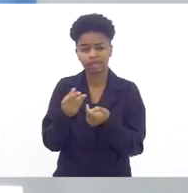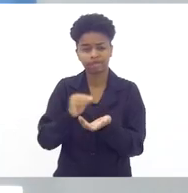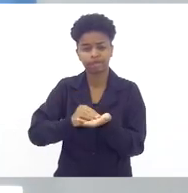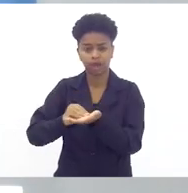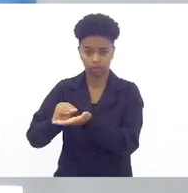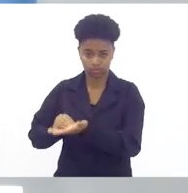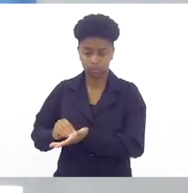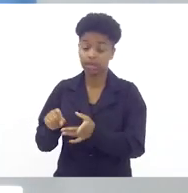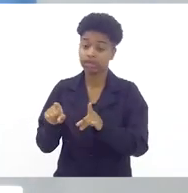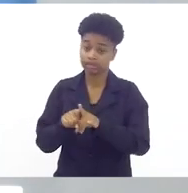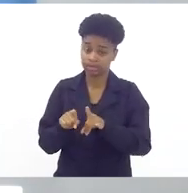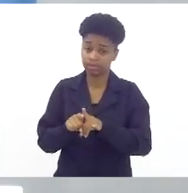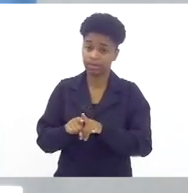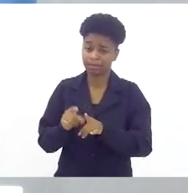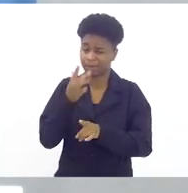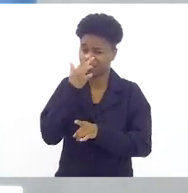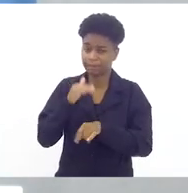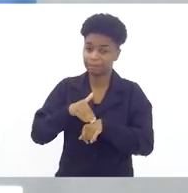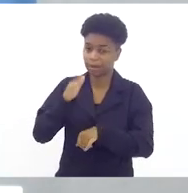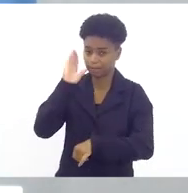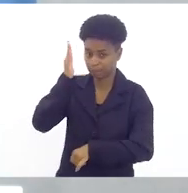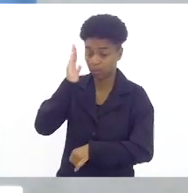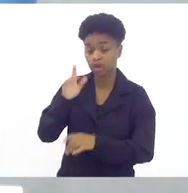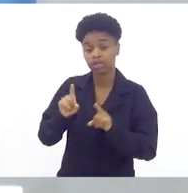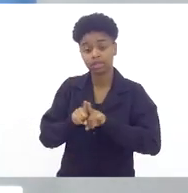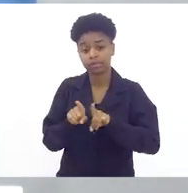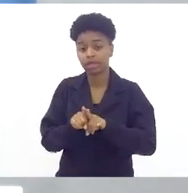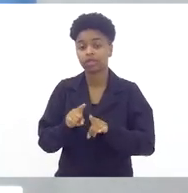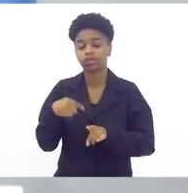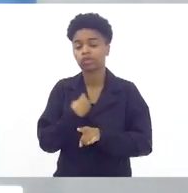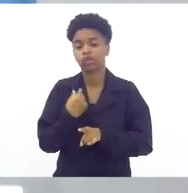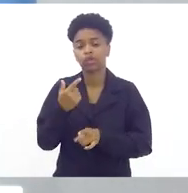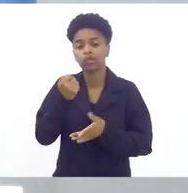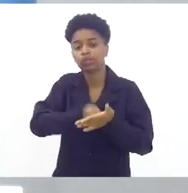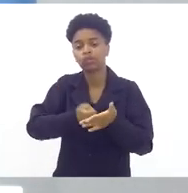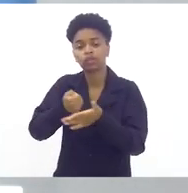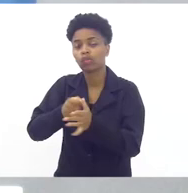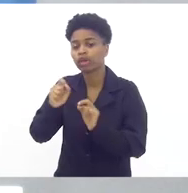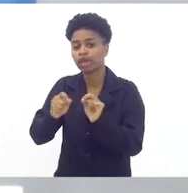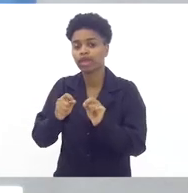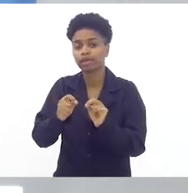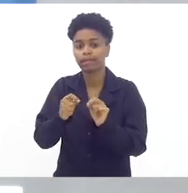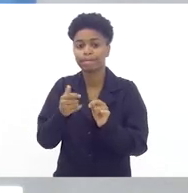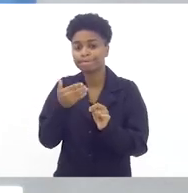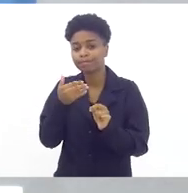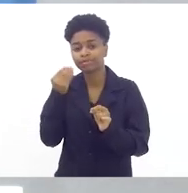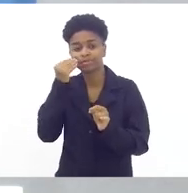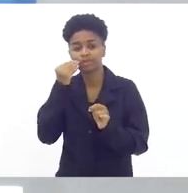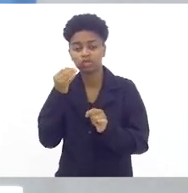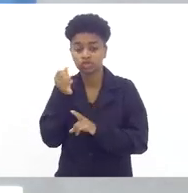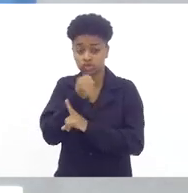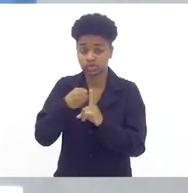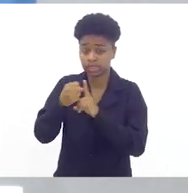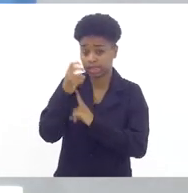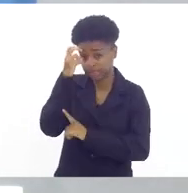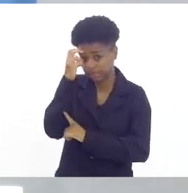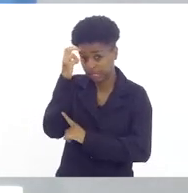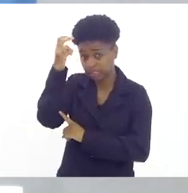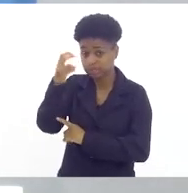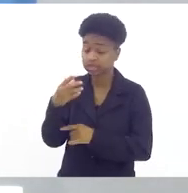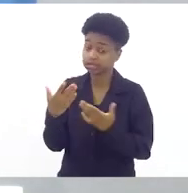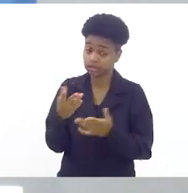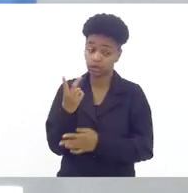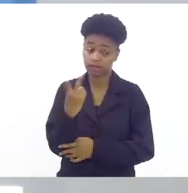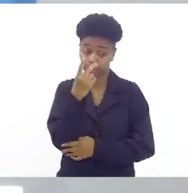né emborrecida e a gente tá lutando exatamente contra uma sociedade a favor de uma sociedade inteligente e a valorização da